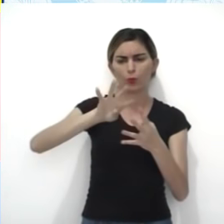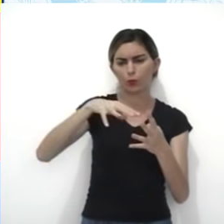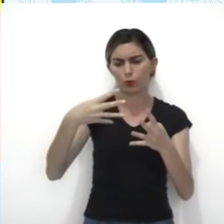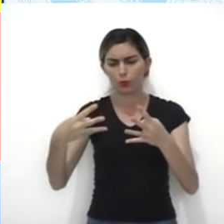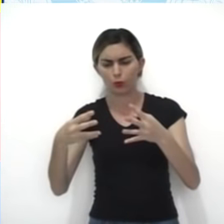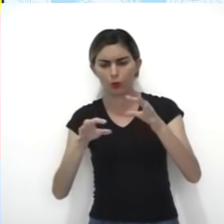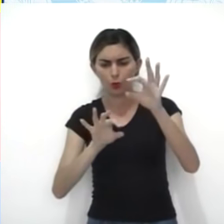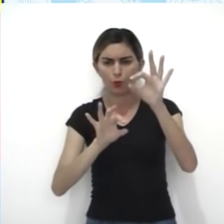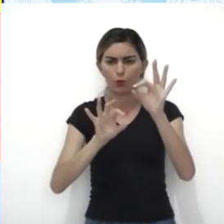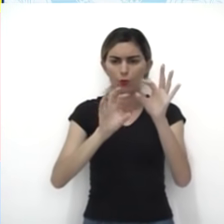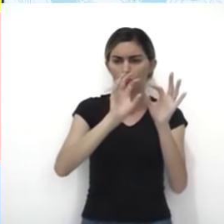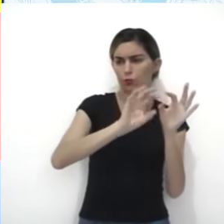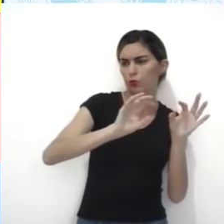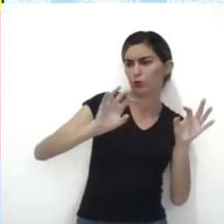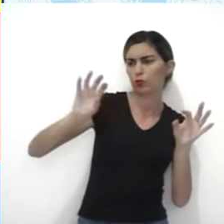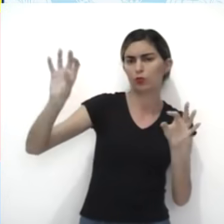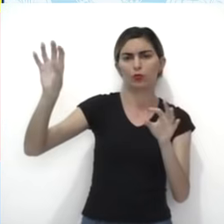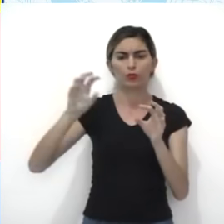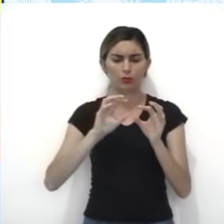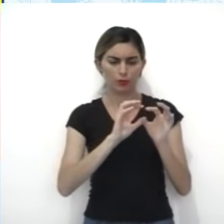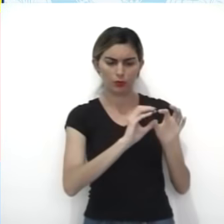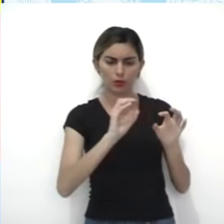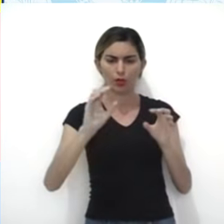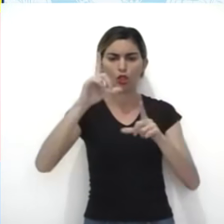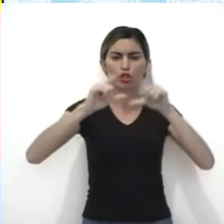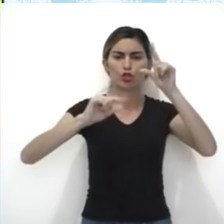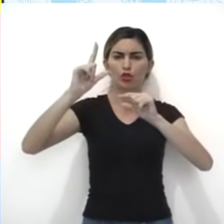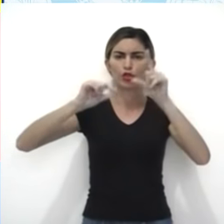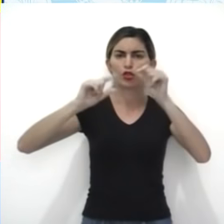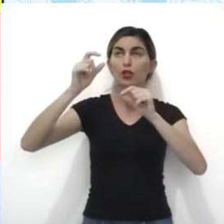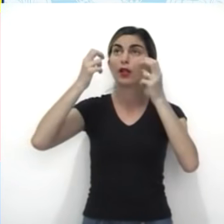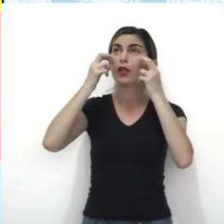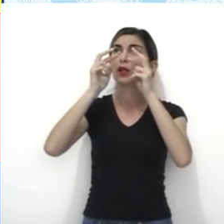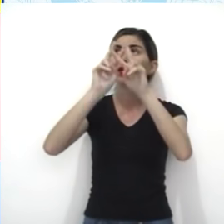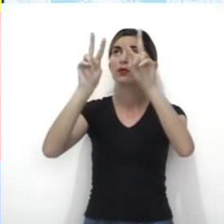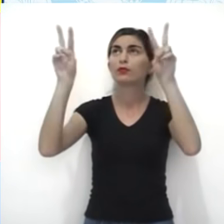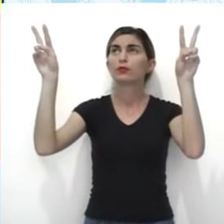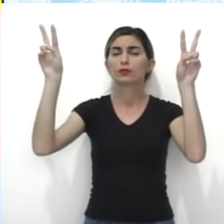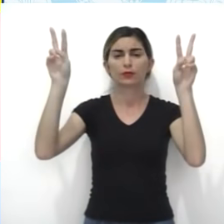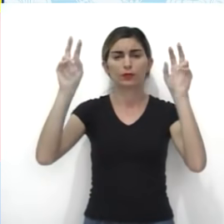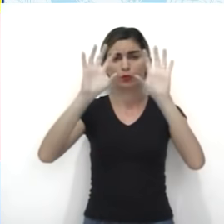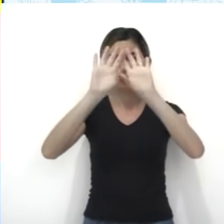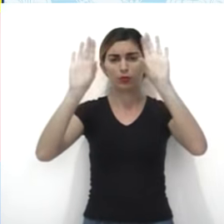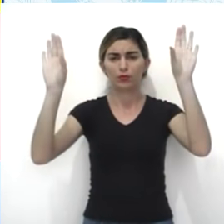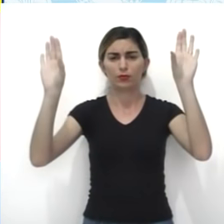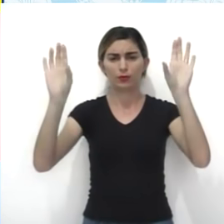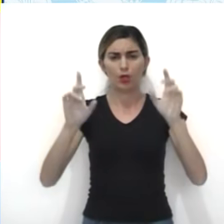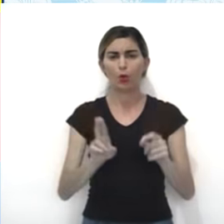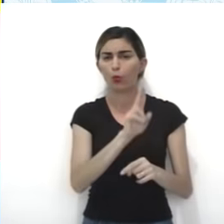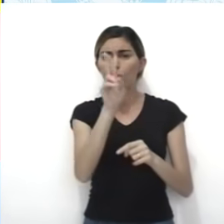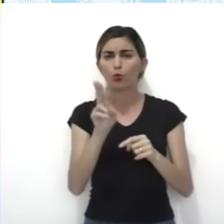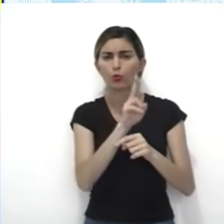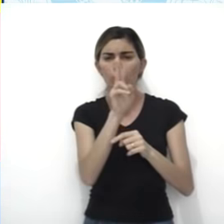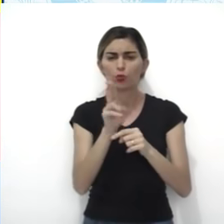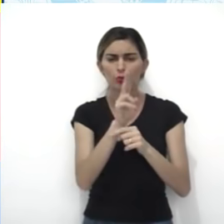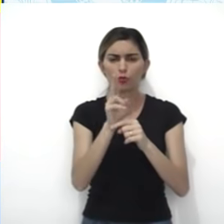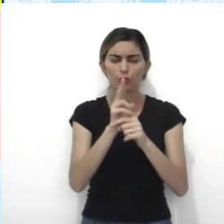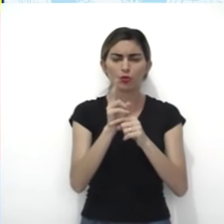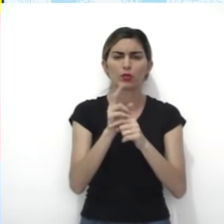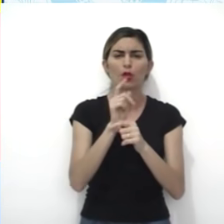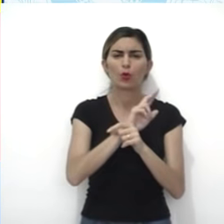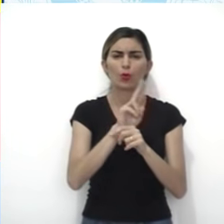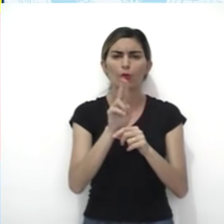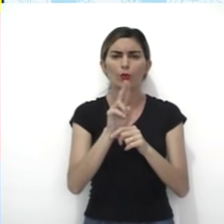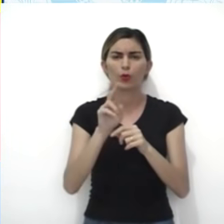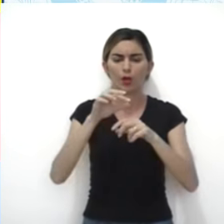primeiro catálogo com as posições e brilhos das estrelas visíveis a olho nu no céu ele utilizava